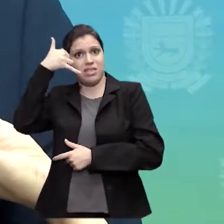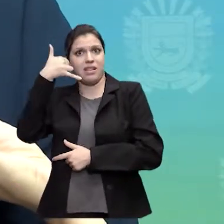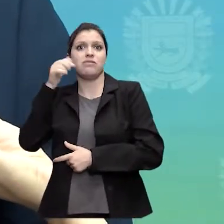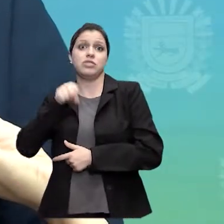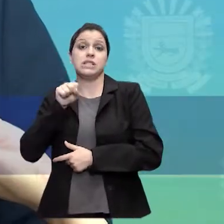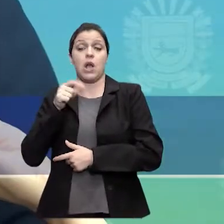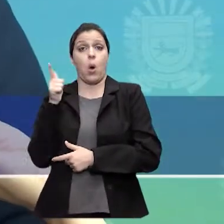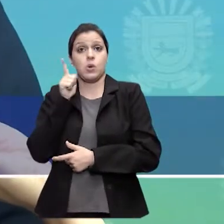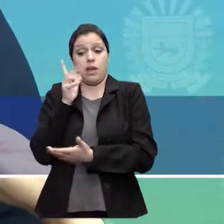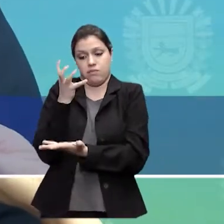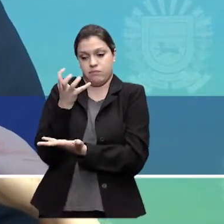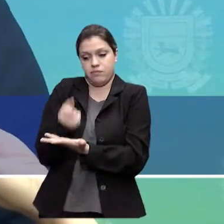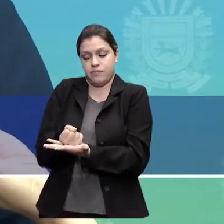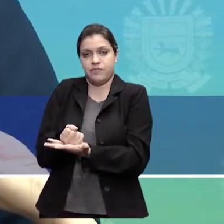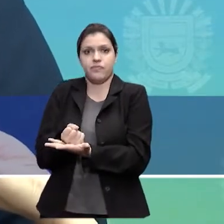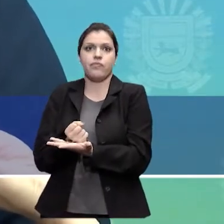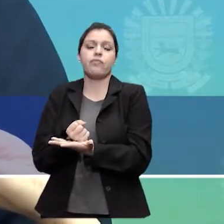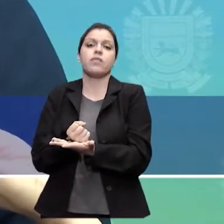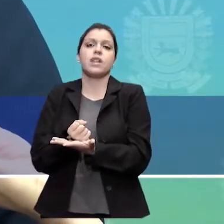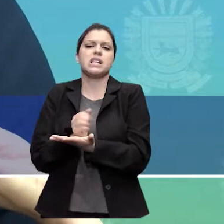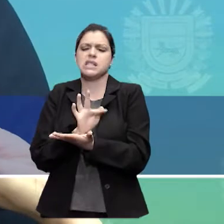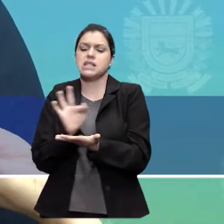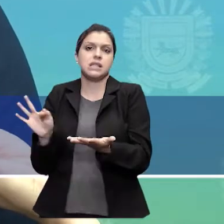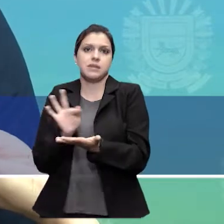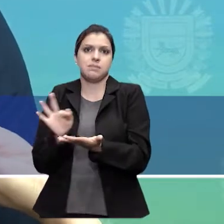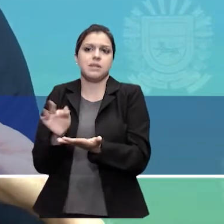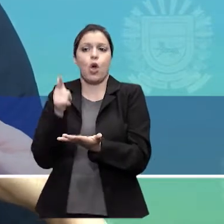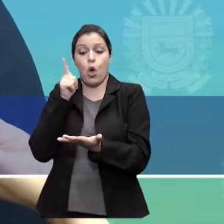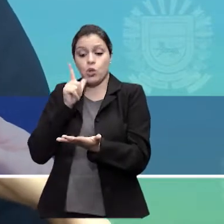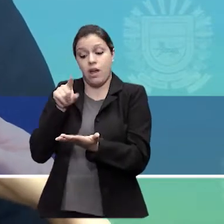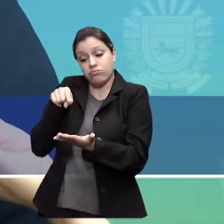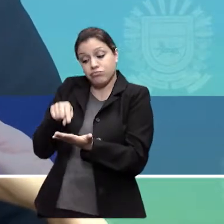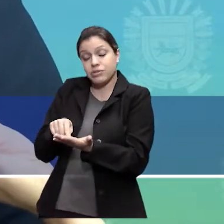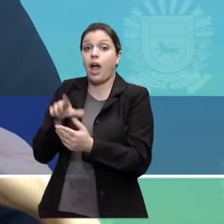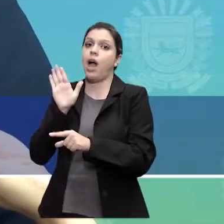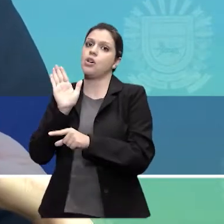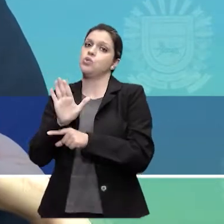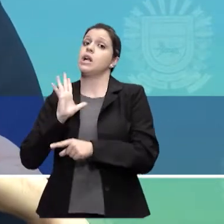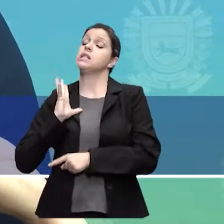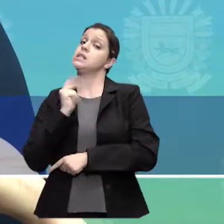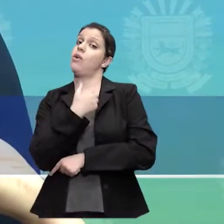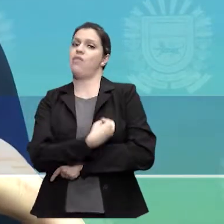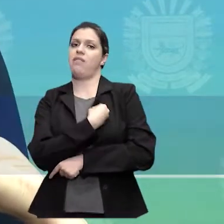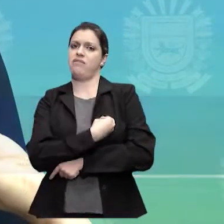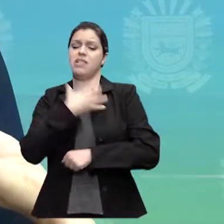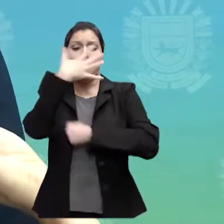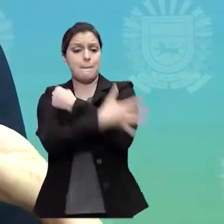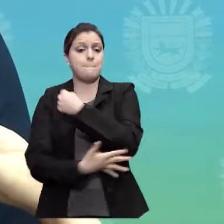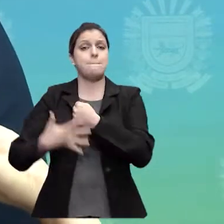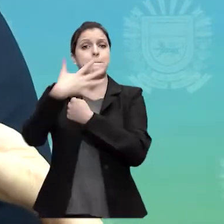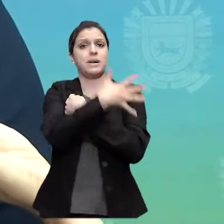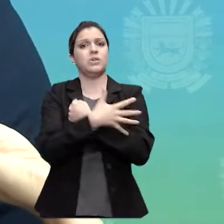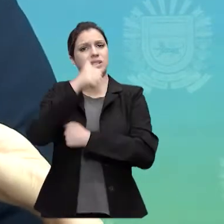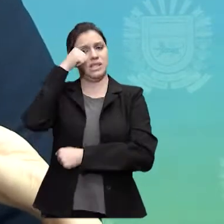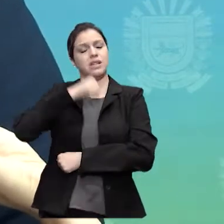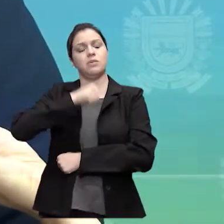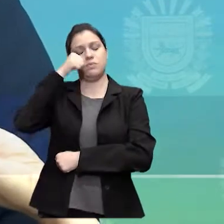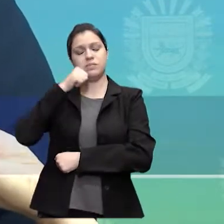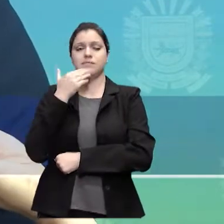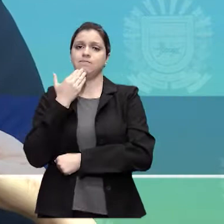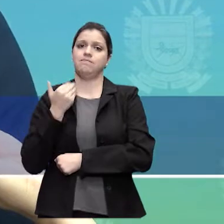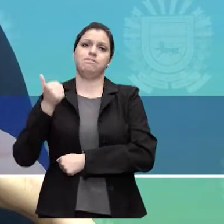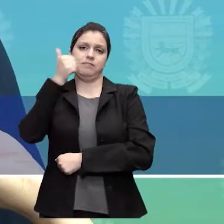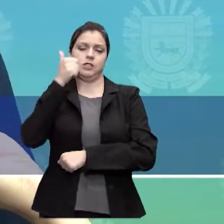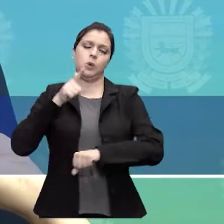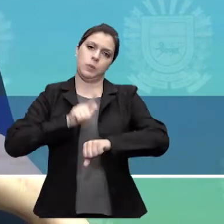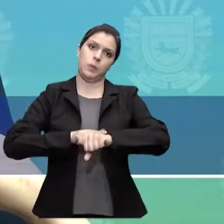tem um telefone na mão, um smartphone, e a instalação desse aplicativo, por mais simples que seja, pode ser a salvação ou pelo